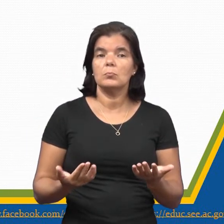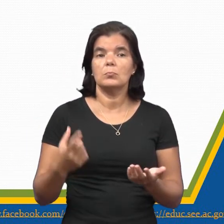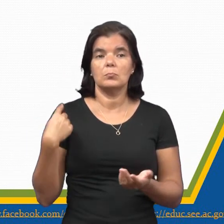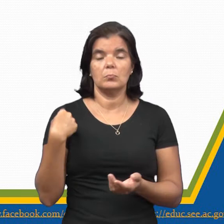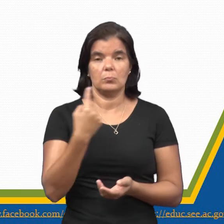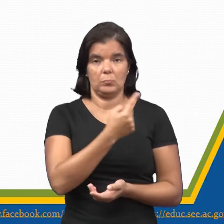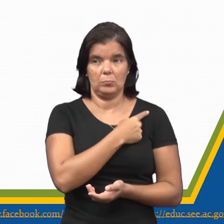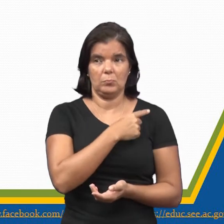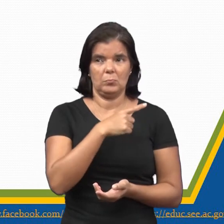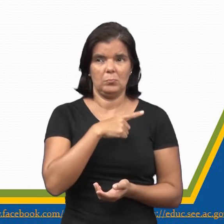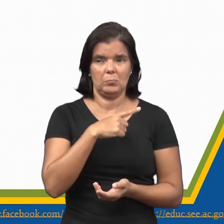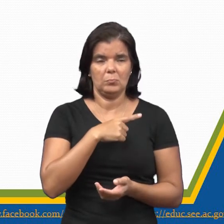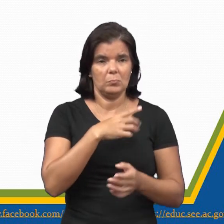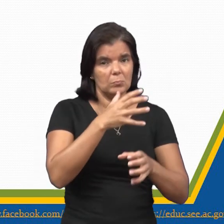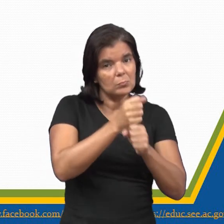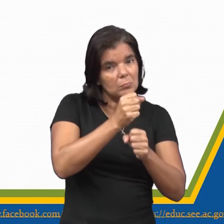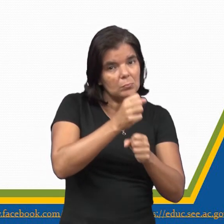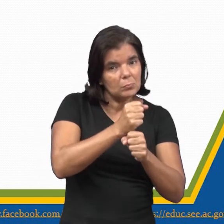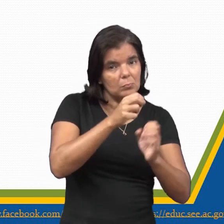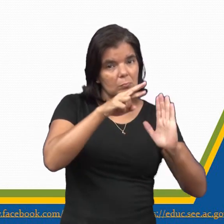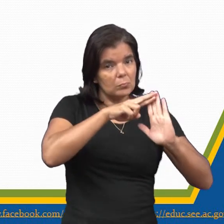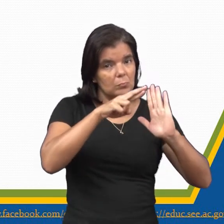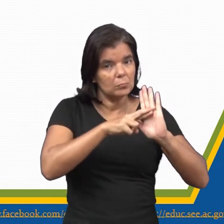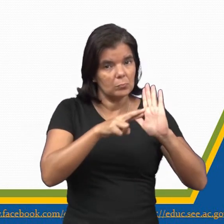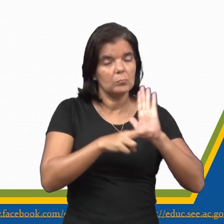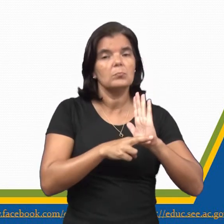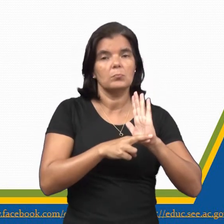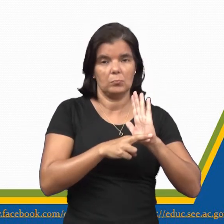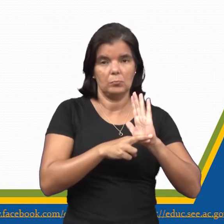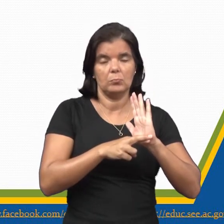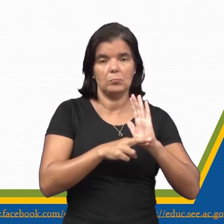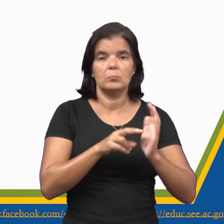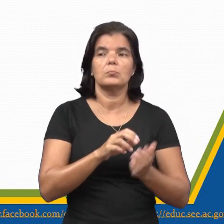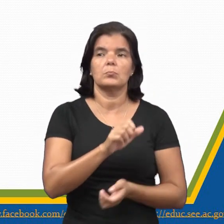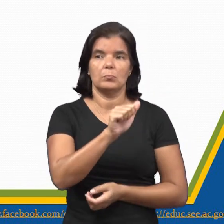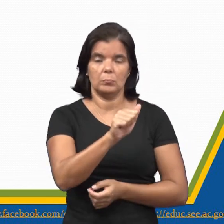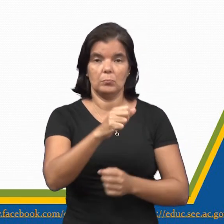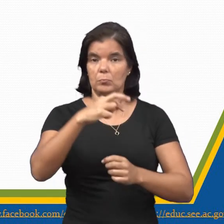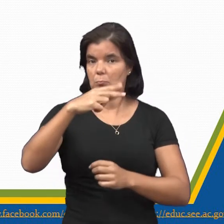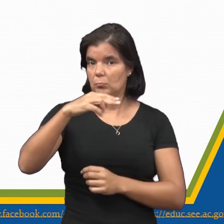nós efetuamos a fórmula, a cálculo da área através da base vezes a altura.